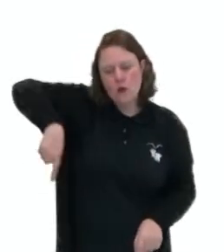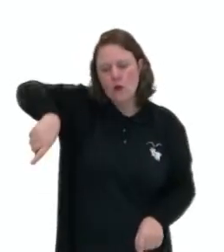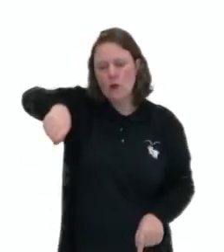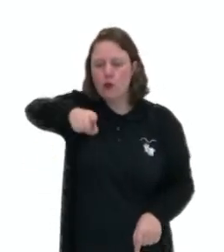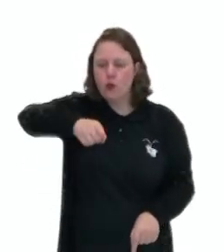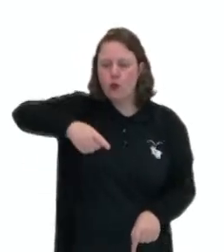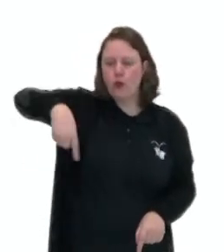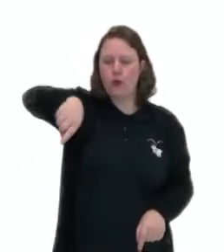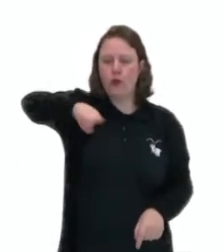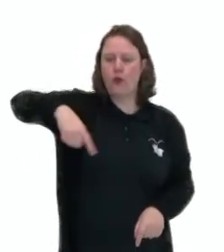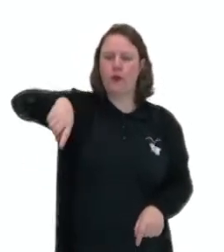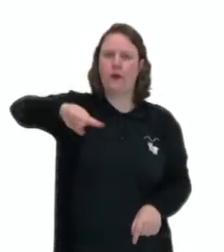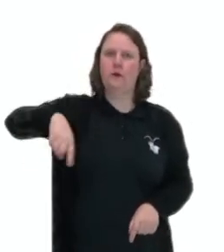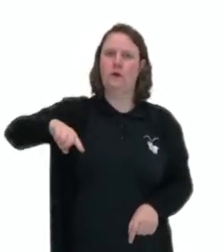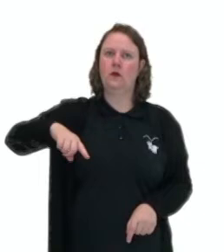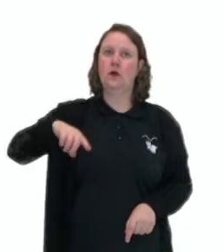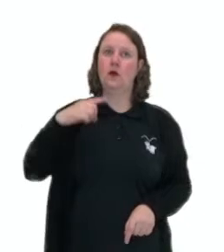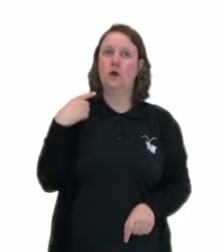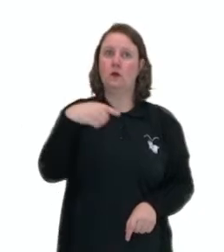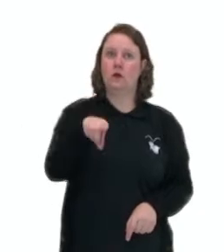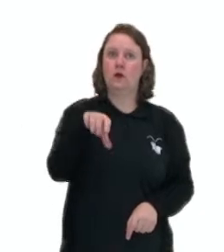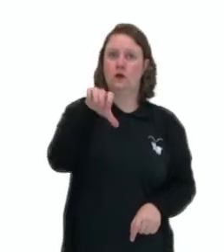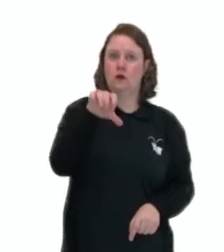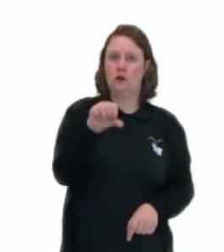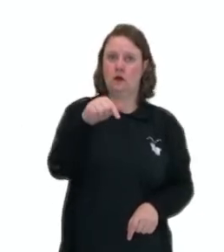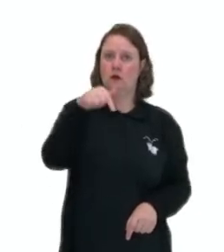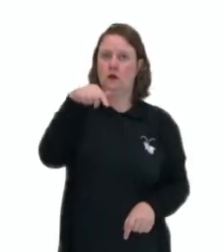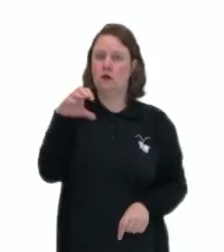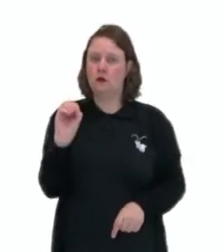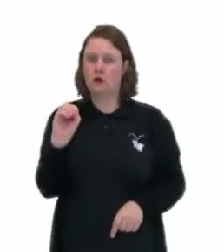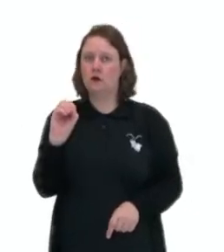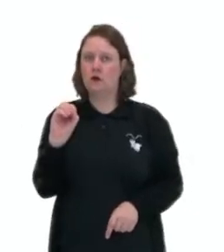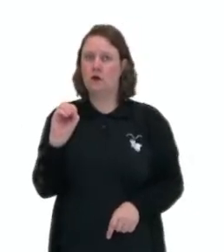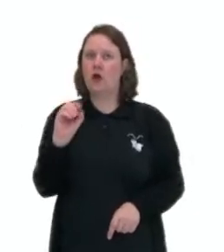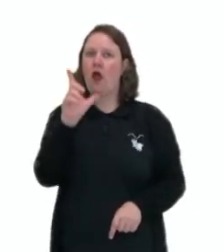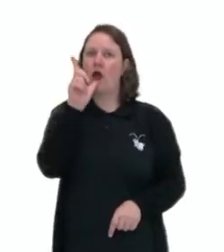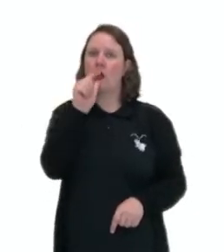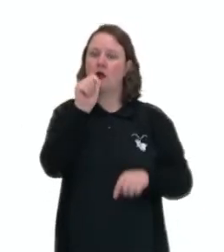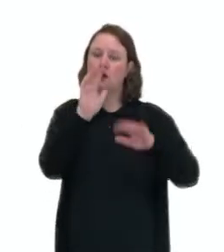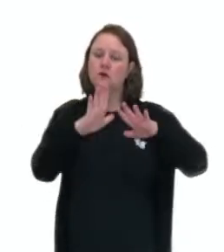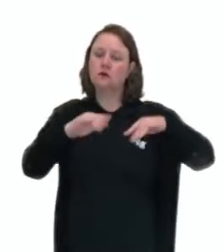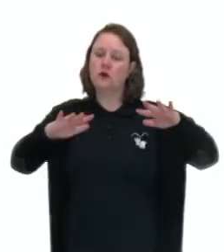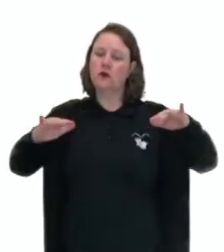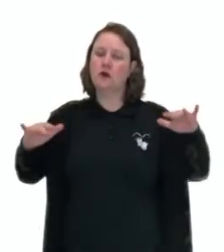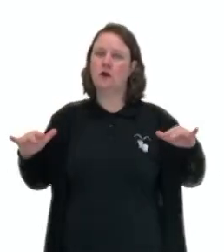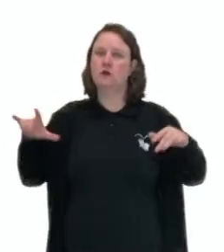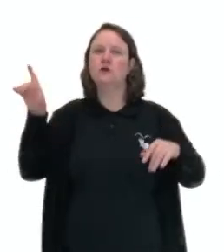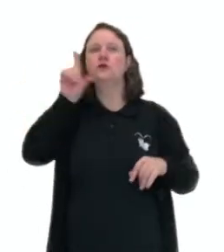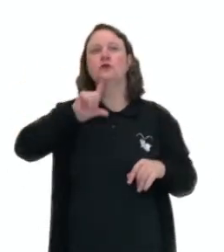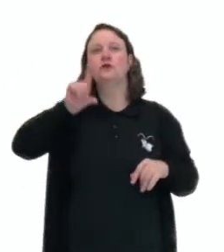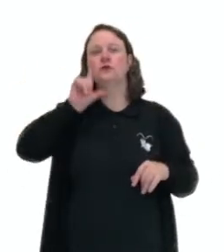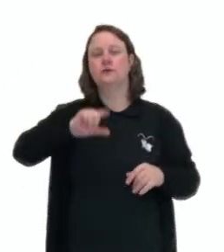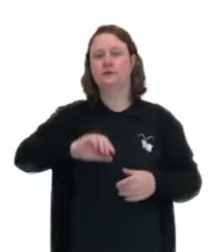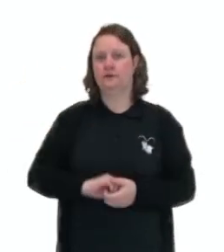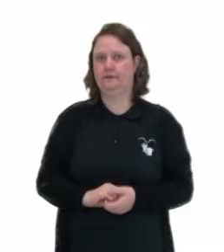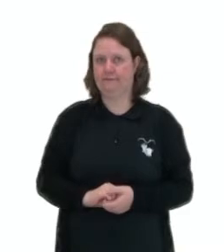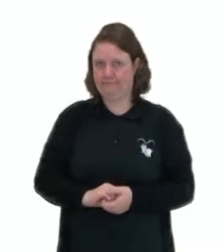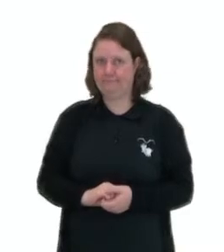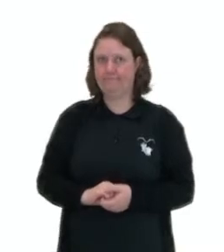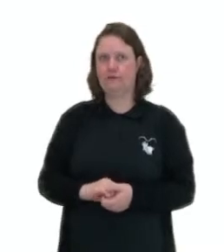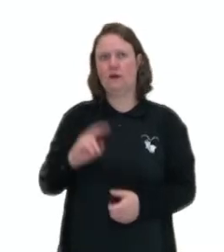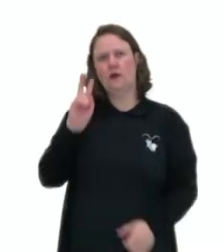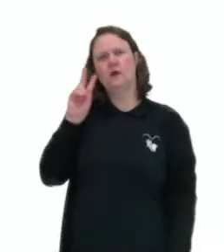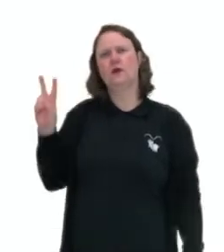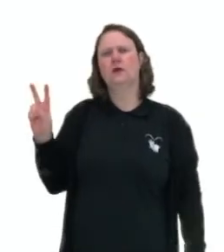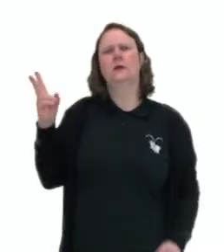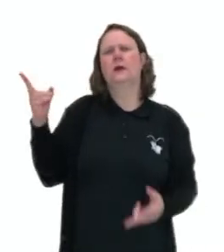1970, construída no Grande Lago Salgado de Utah, nos Estados Unidos. Bom, quando você olha essa